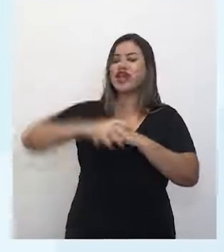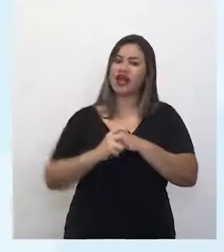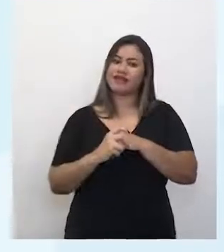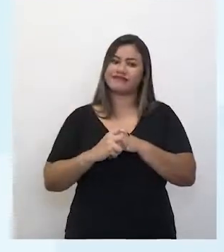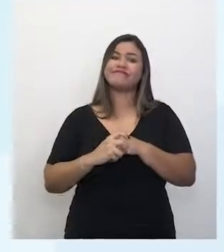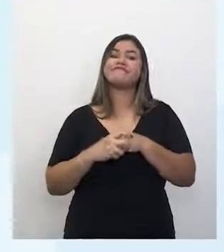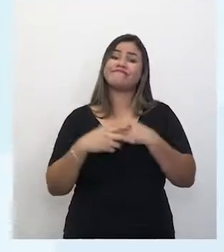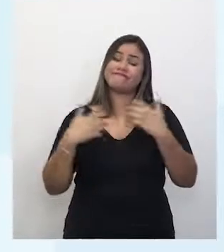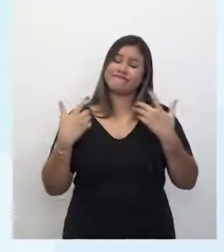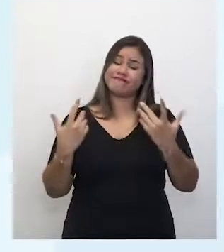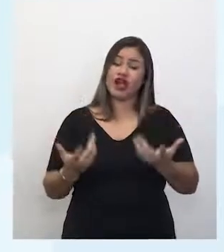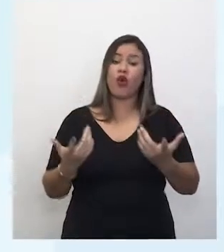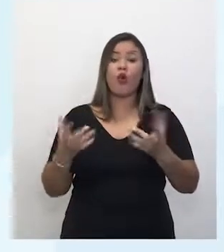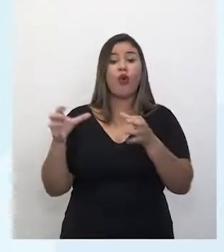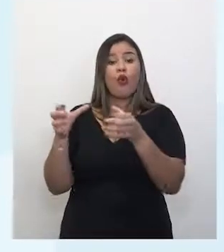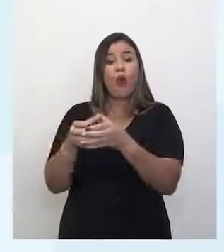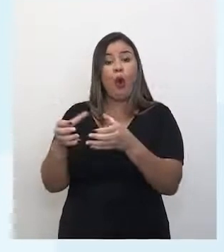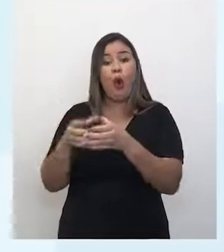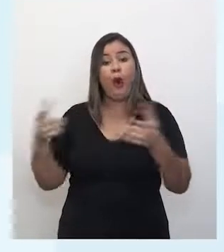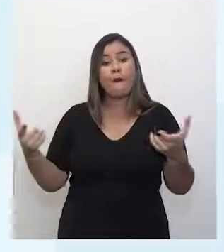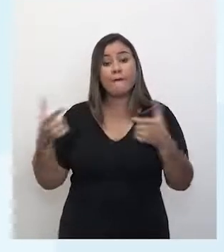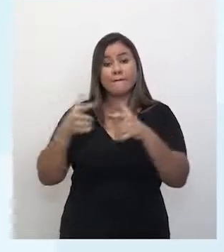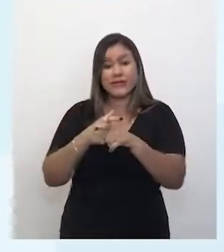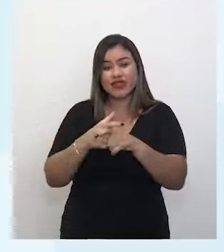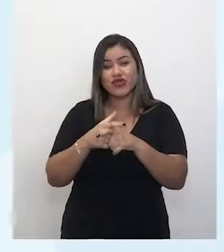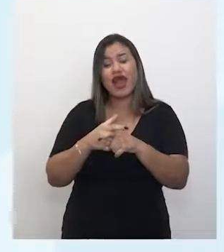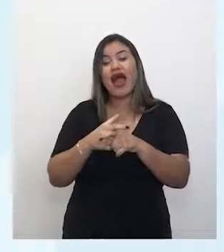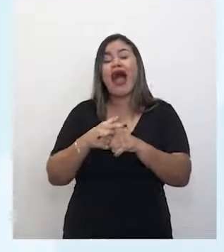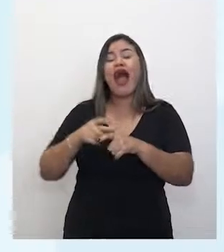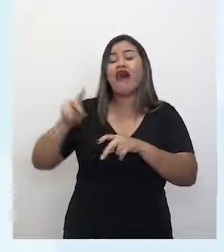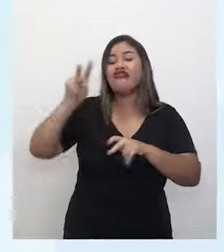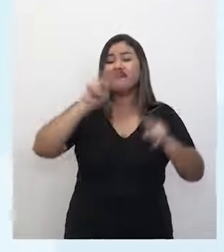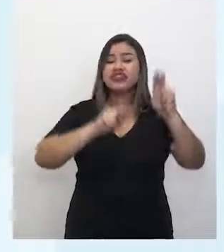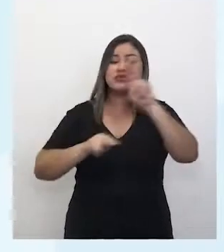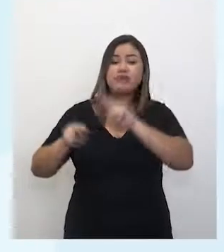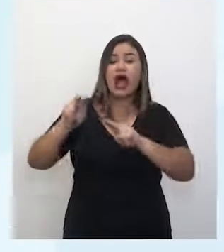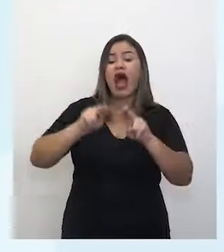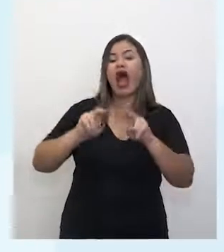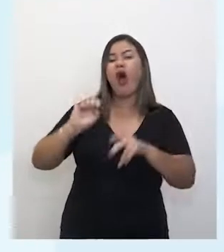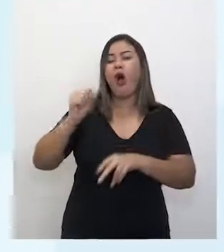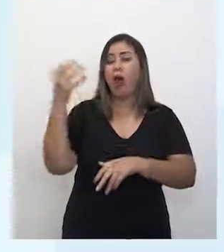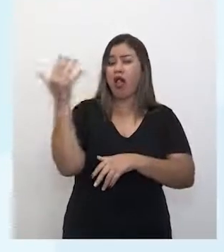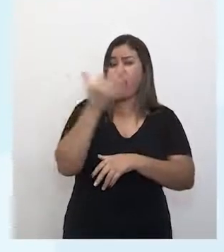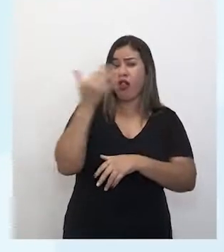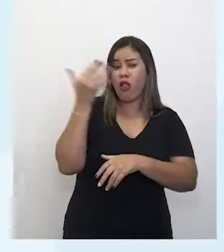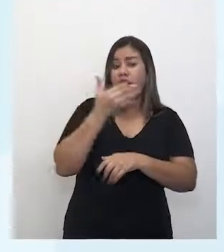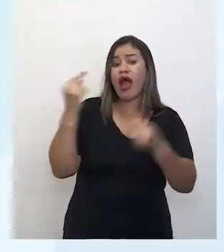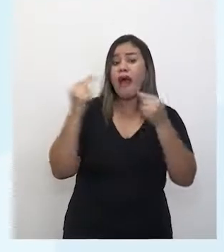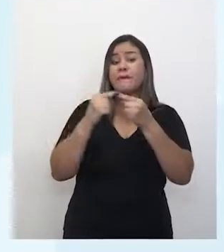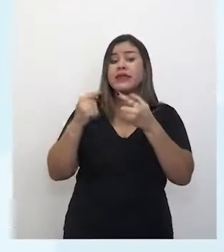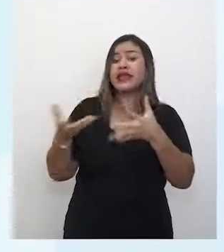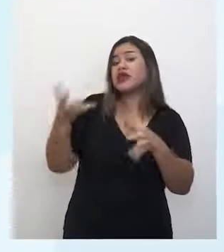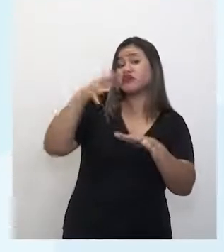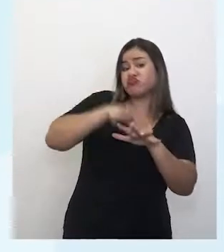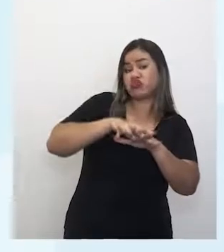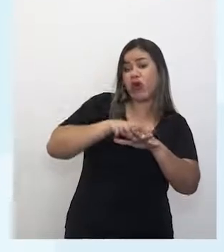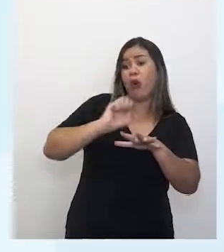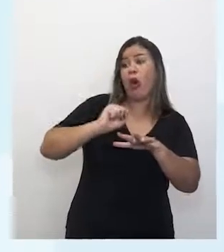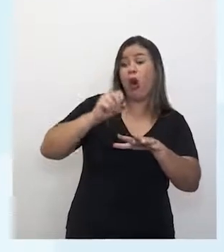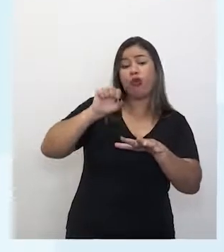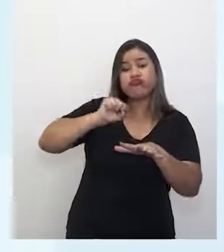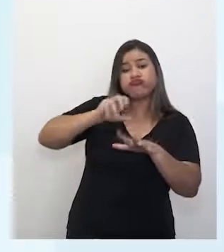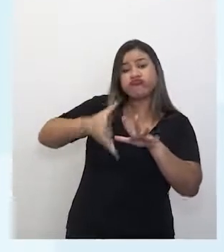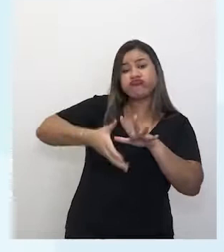ser diferente. A visibilidade ou invisibilidade é parte da inclusão ou exclusão dos grupos nos